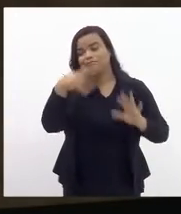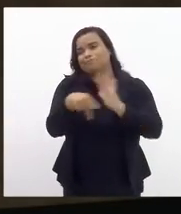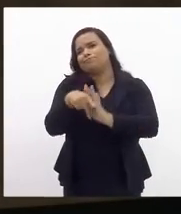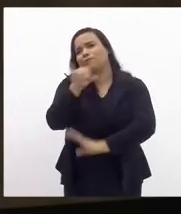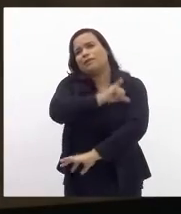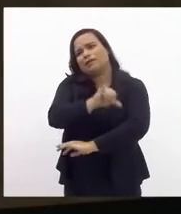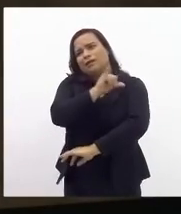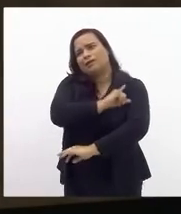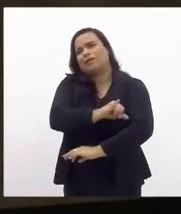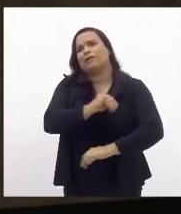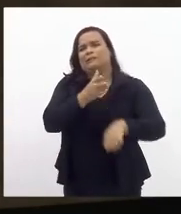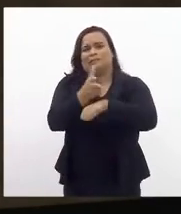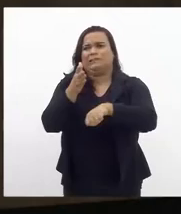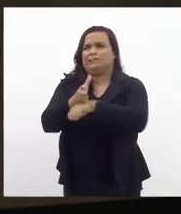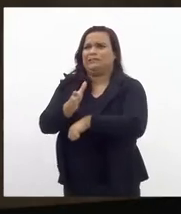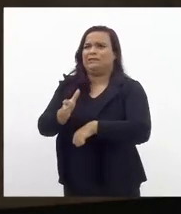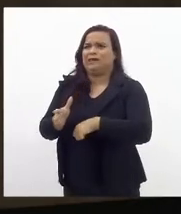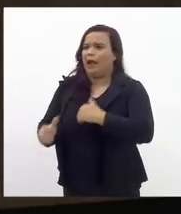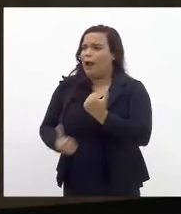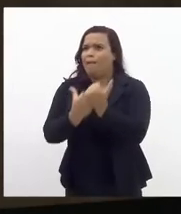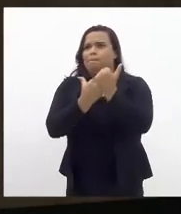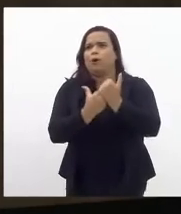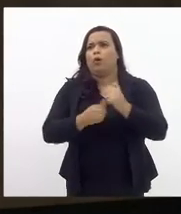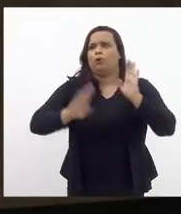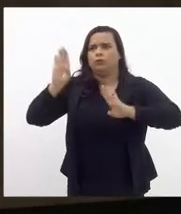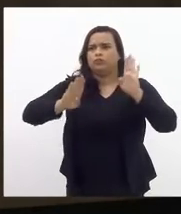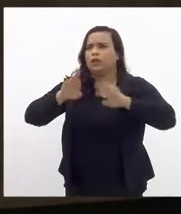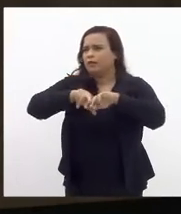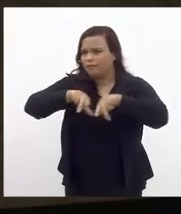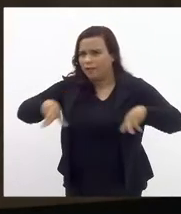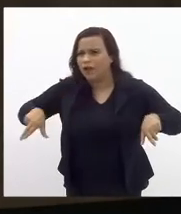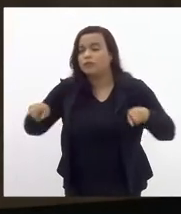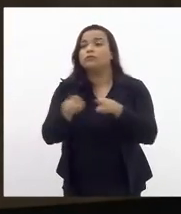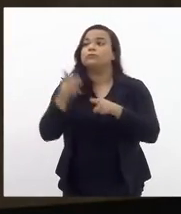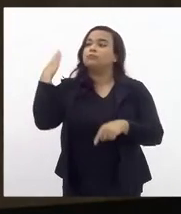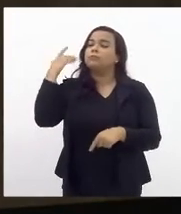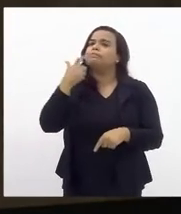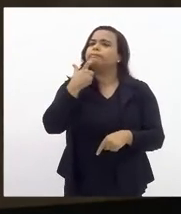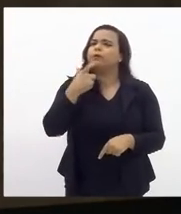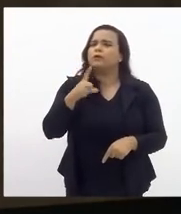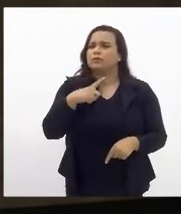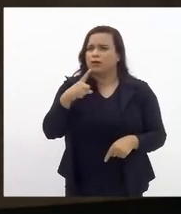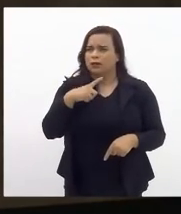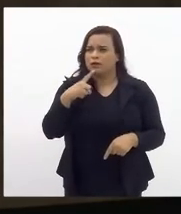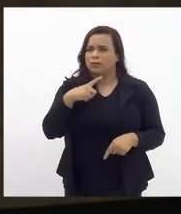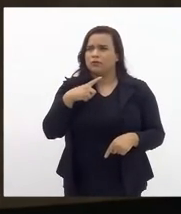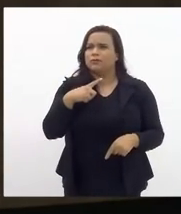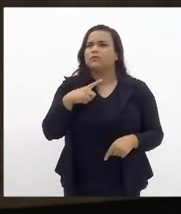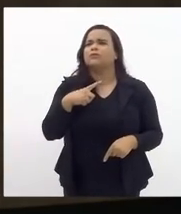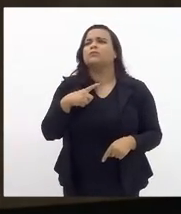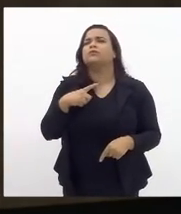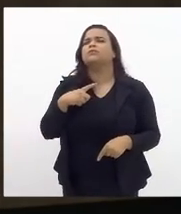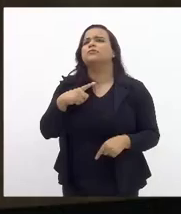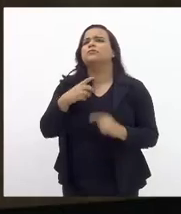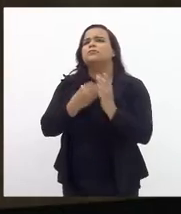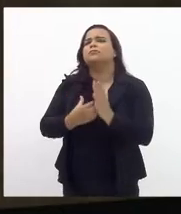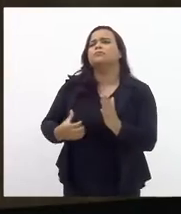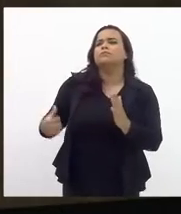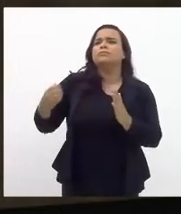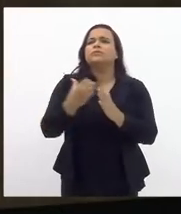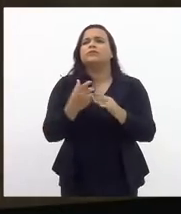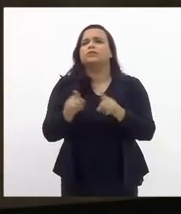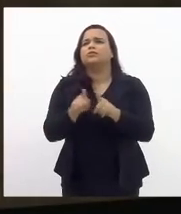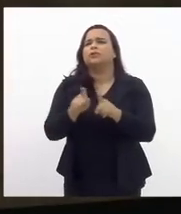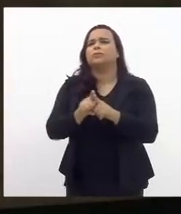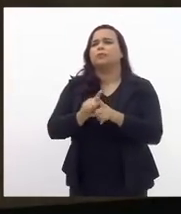início apoiando candidaturas e cada vez mais recentemente, cada vez mais se colocando ela mesma,